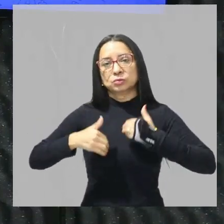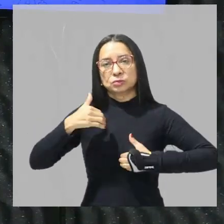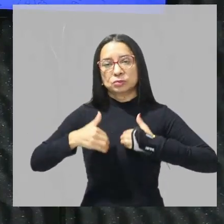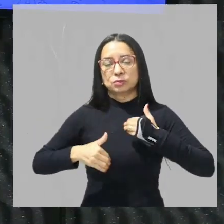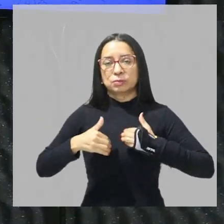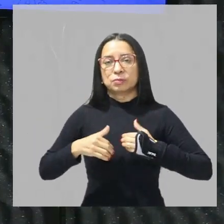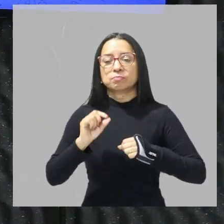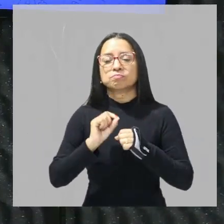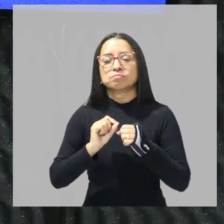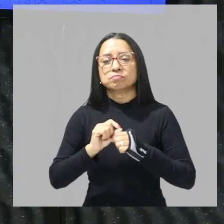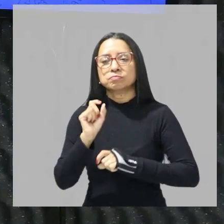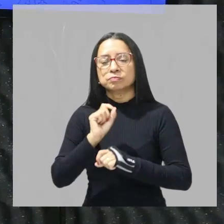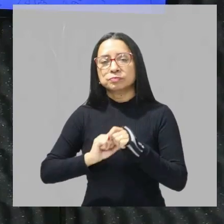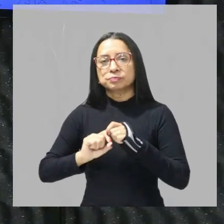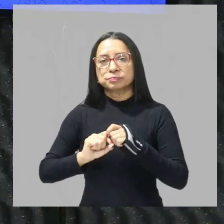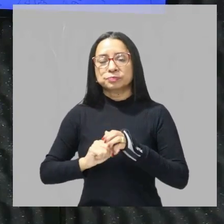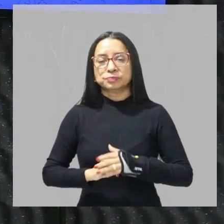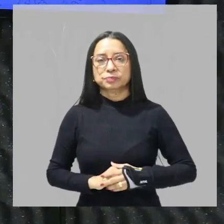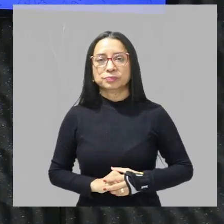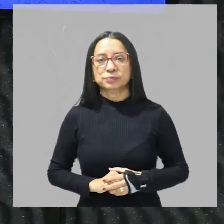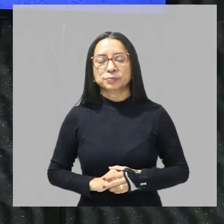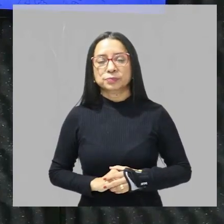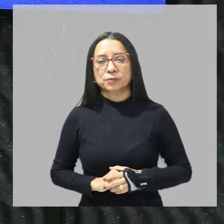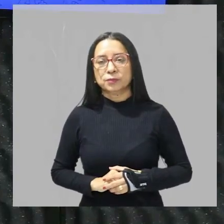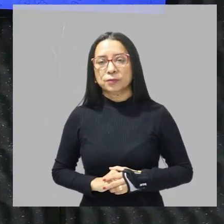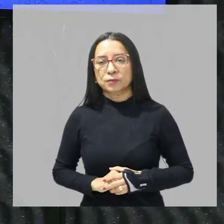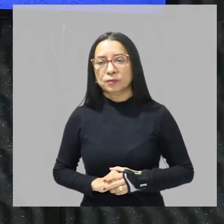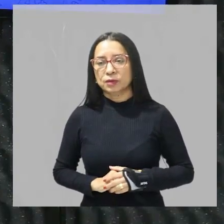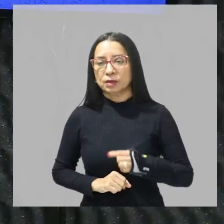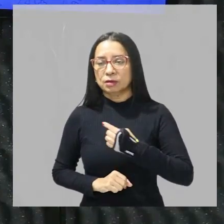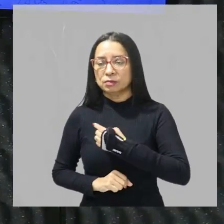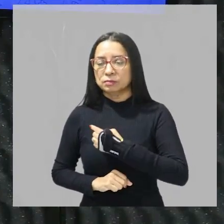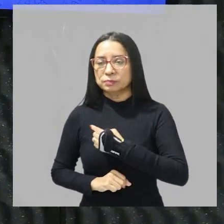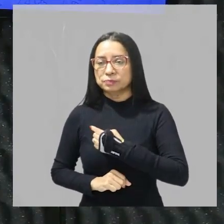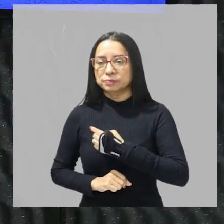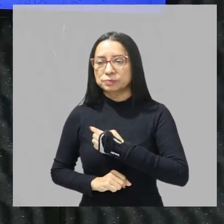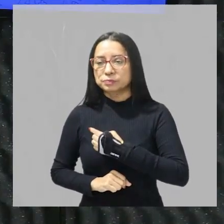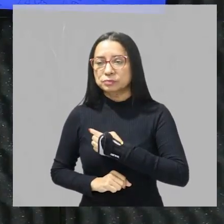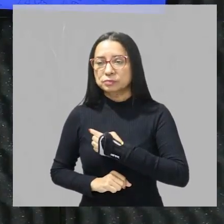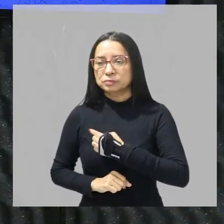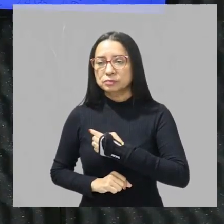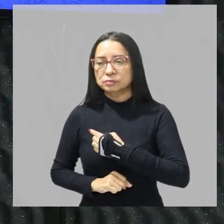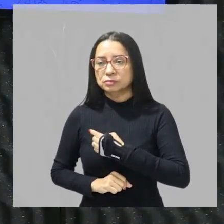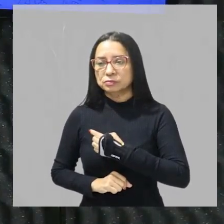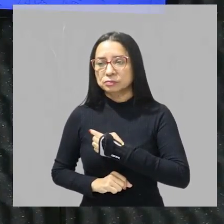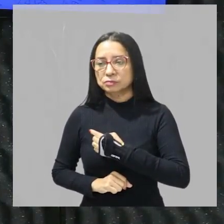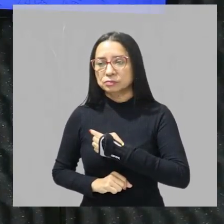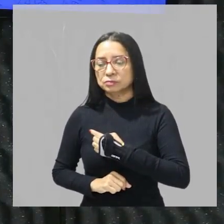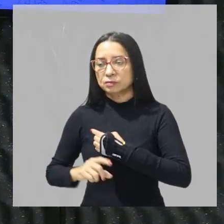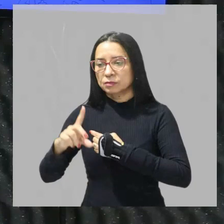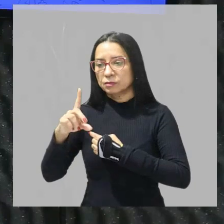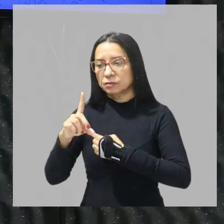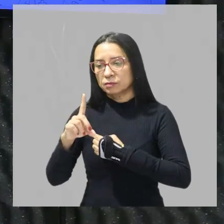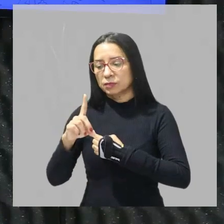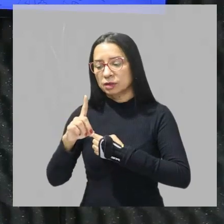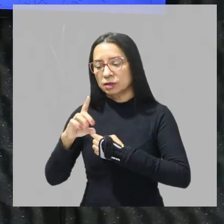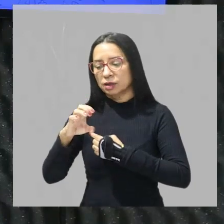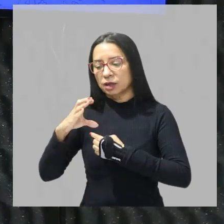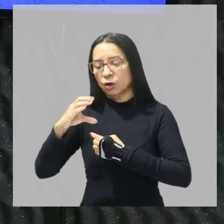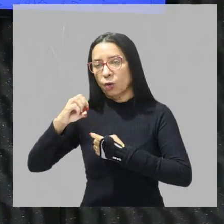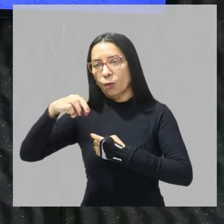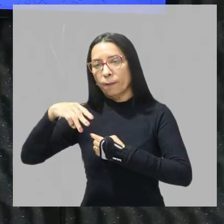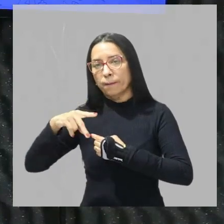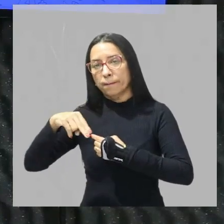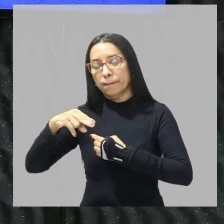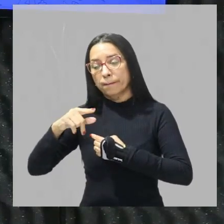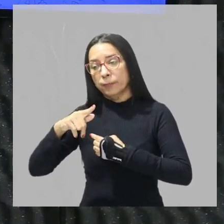E o que eles fazem? Essa matéria orgânica, ela vai ser a palavra decomposição quer dizer desmontar.